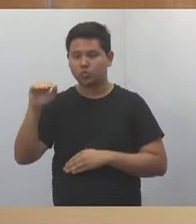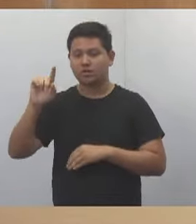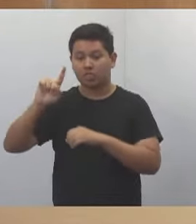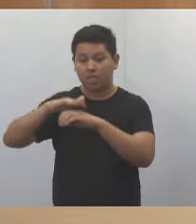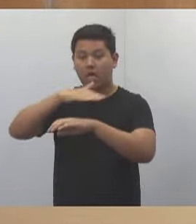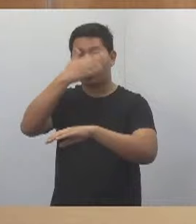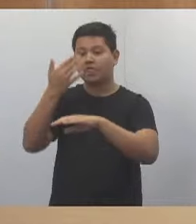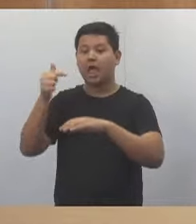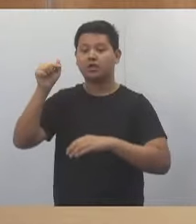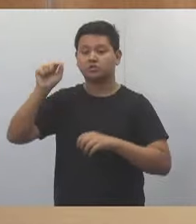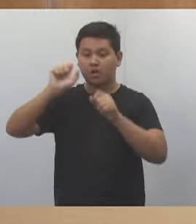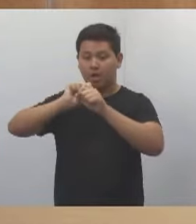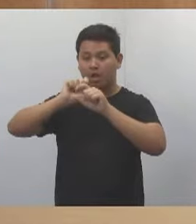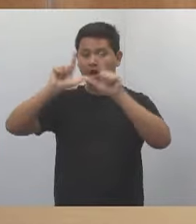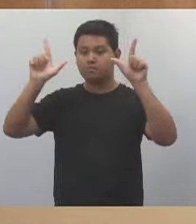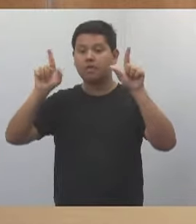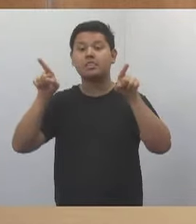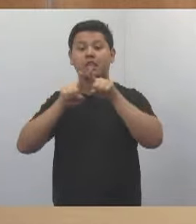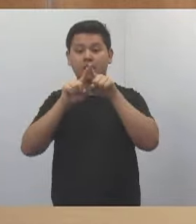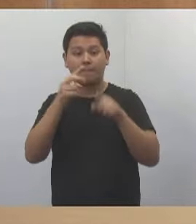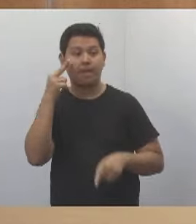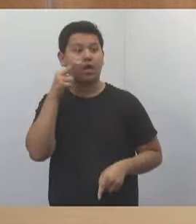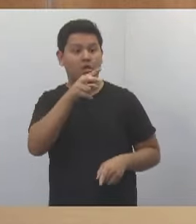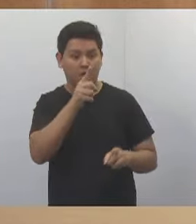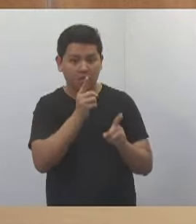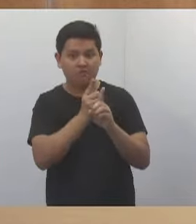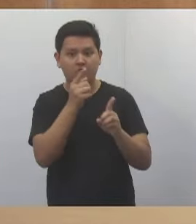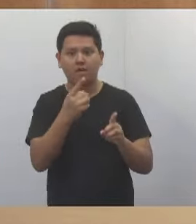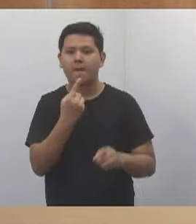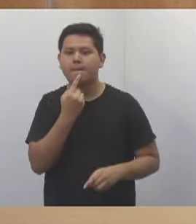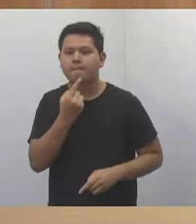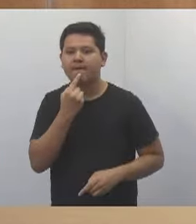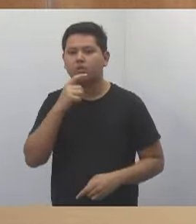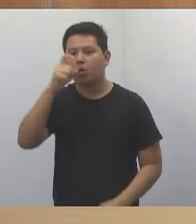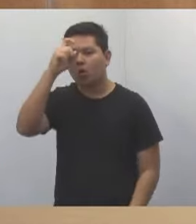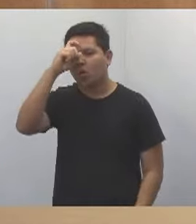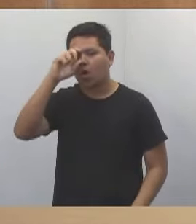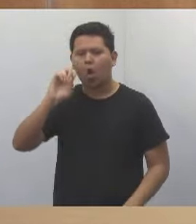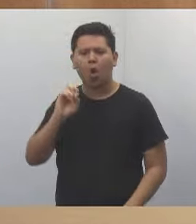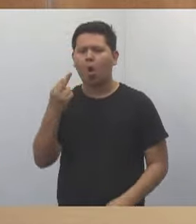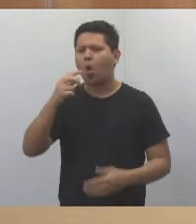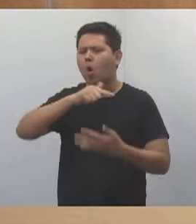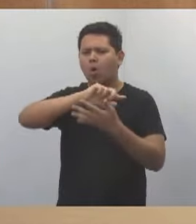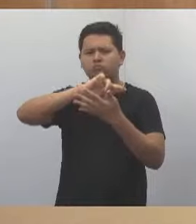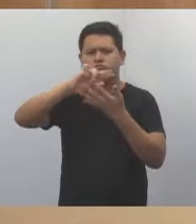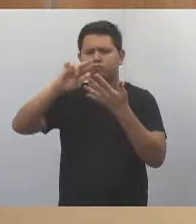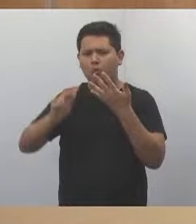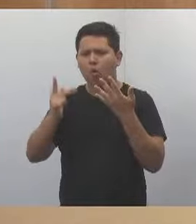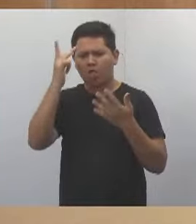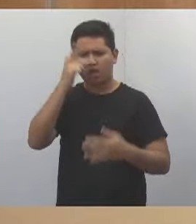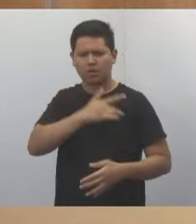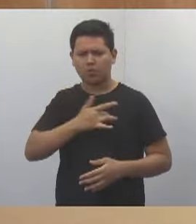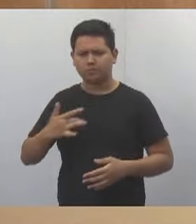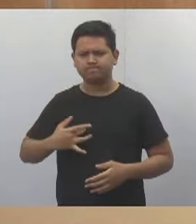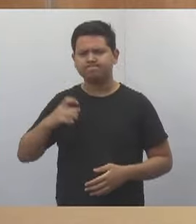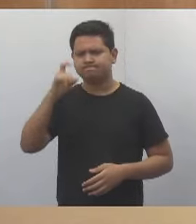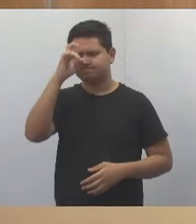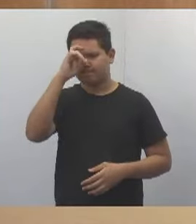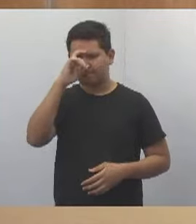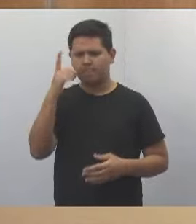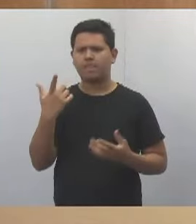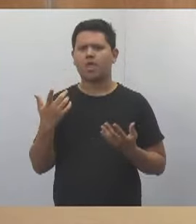horas. E no caso de flagrante de infração próxima a hospitais ou outras instituições de saúde consideradas